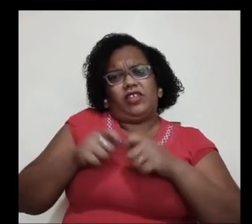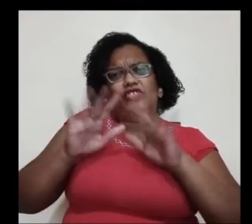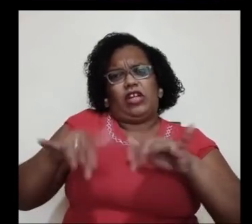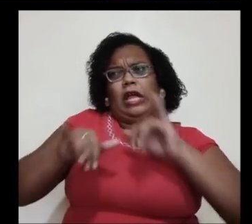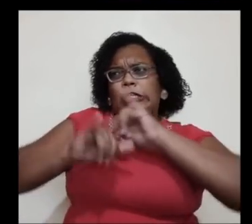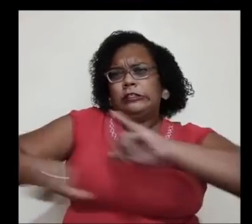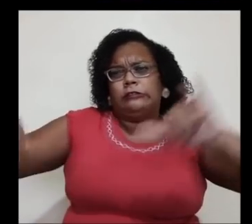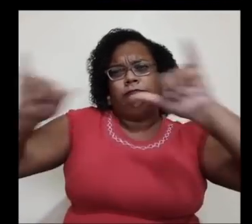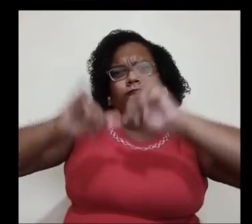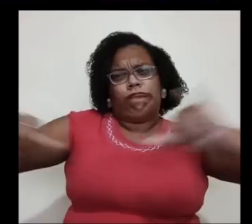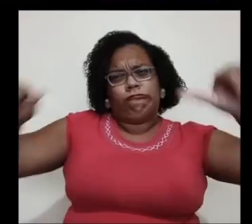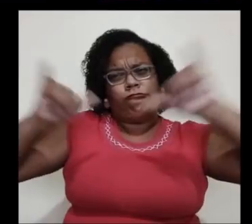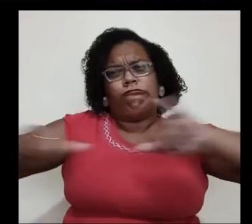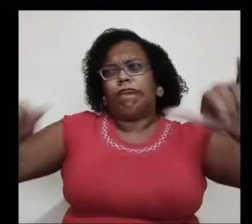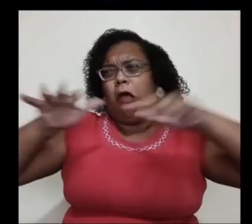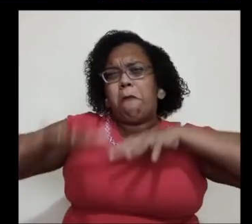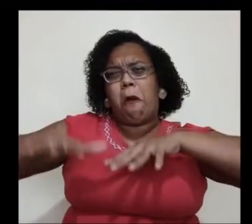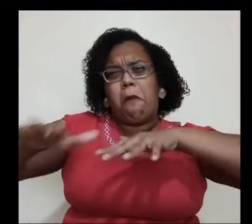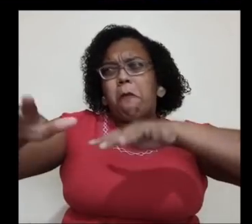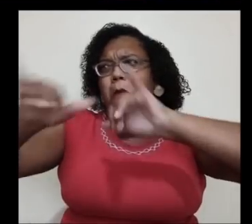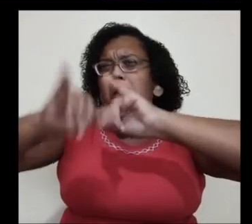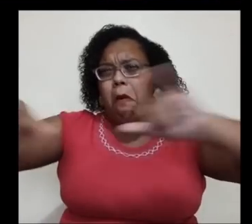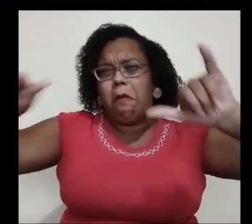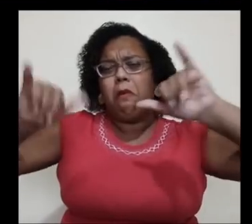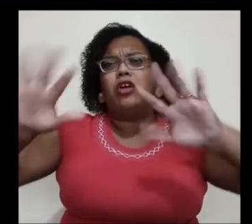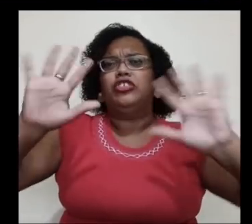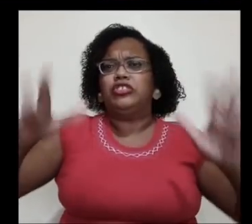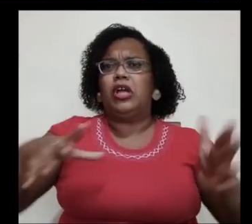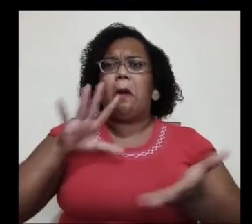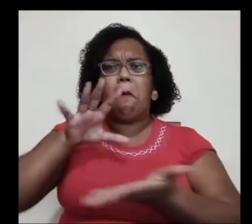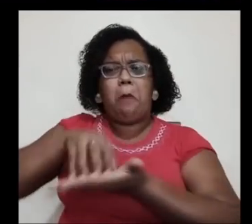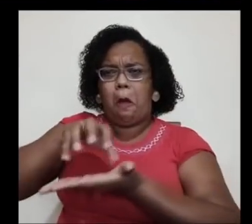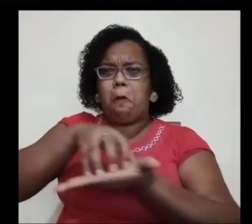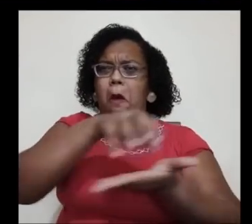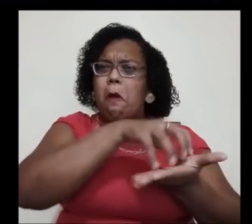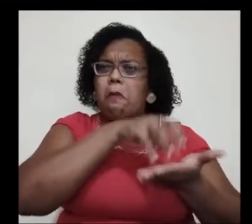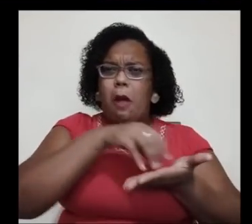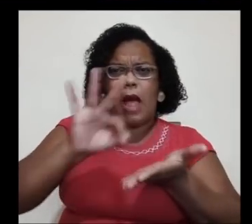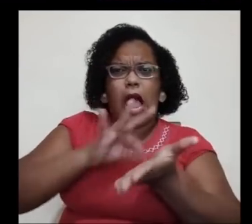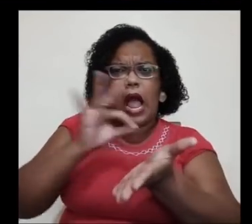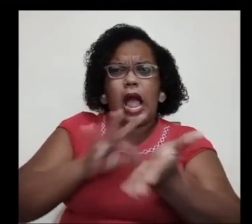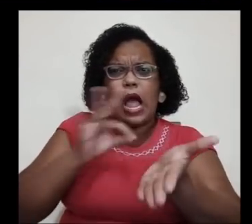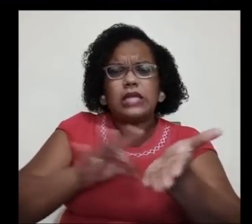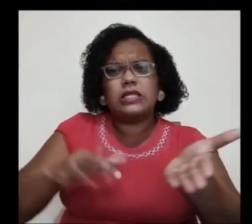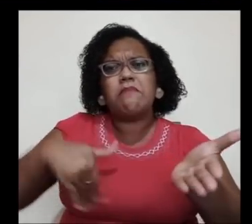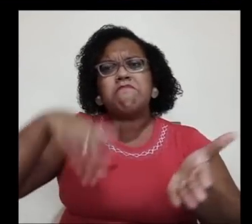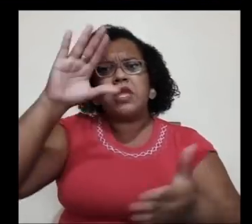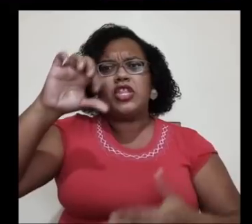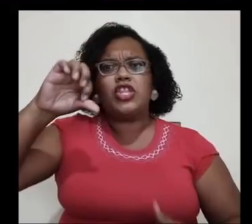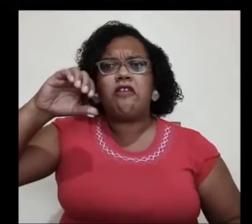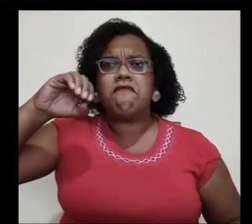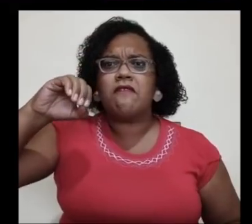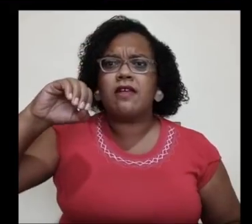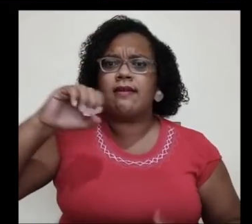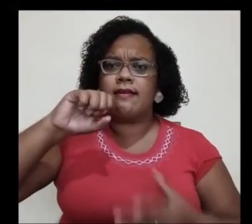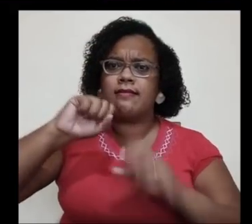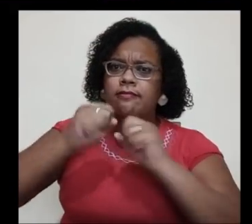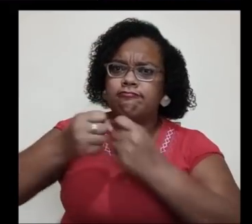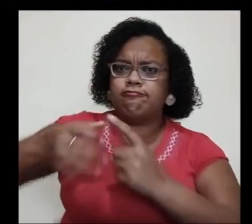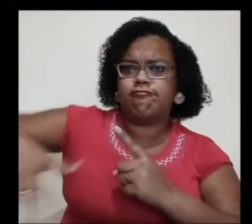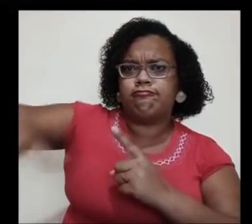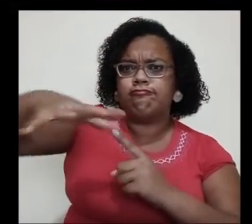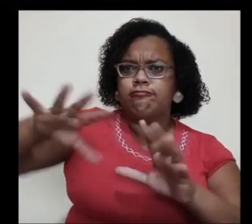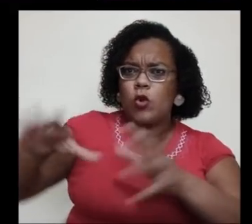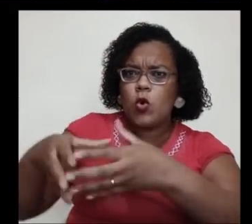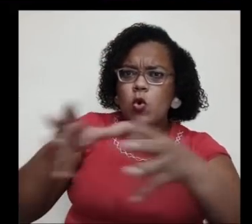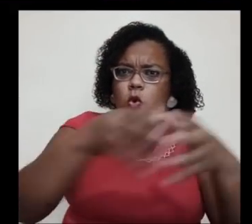aos parlamentares, essas várias entidades assinando, e mais 90 sociedades científicas afiliadas à SBPC, temos